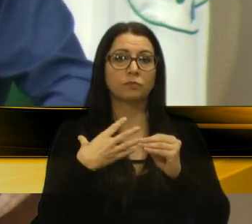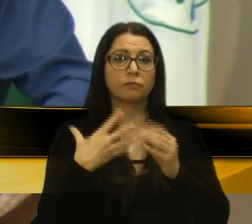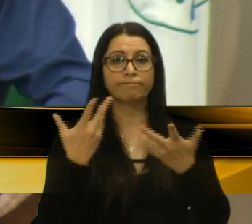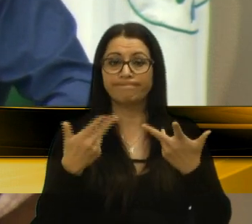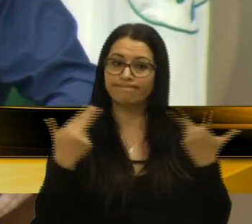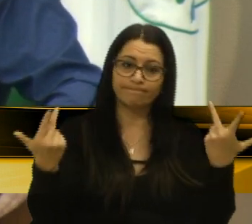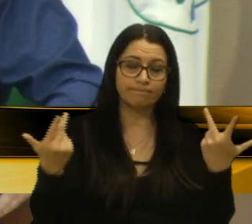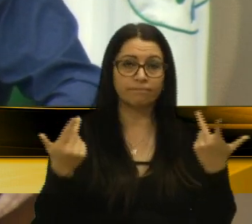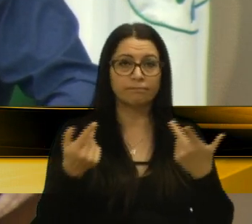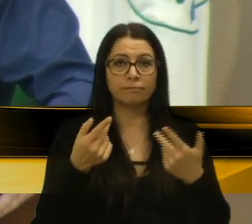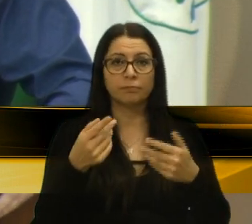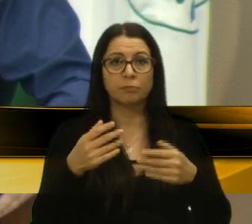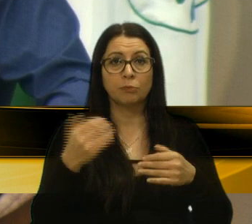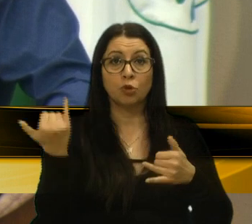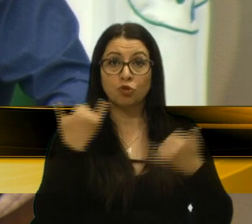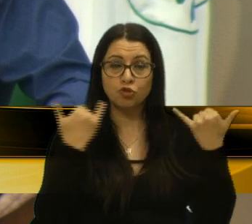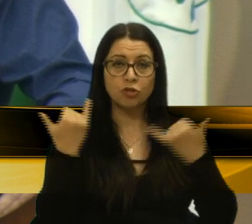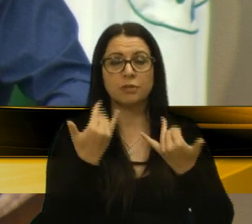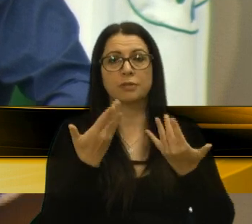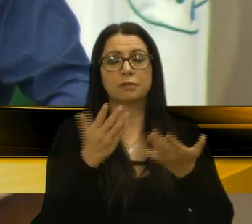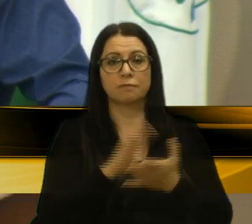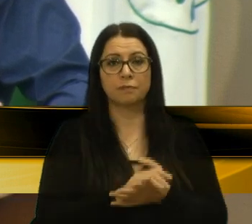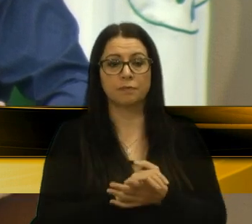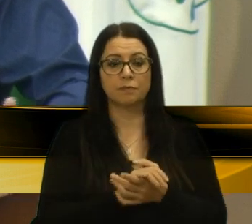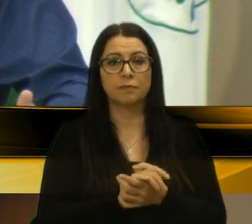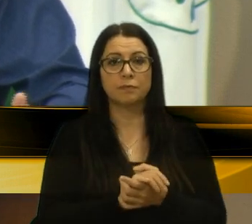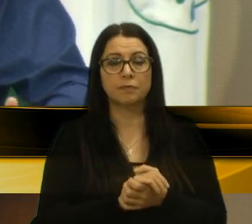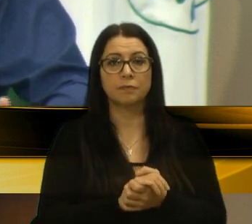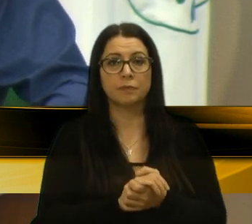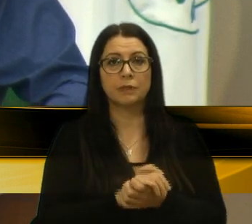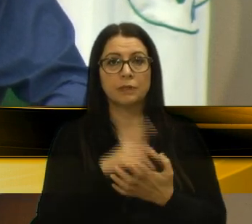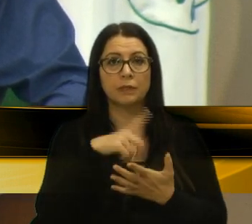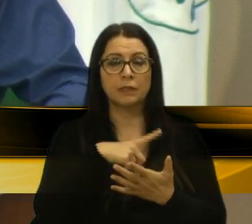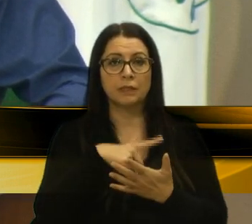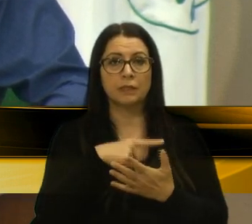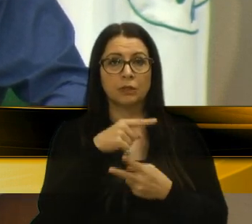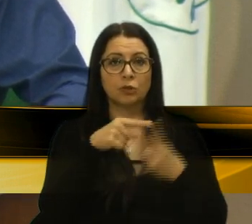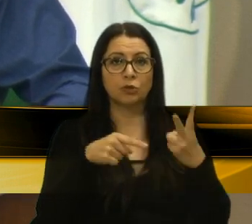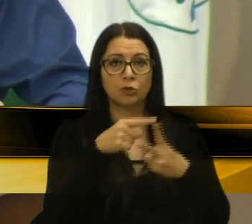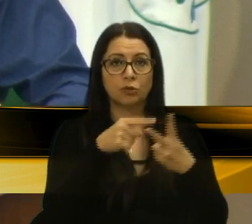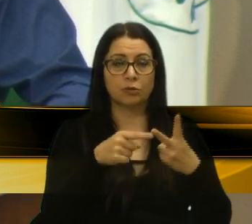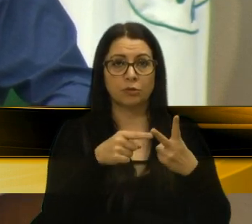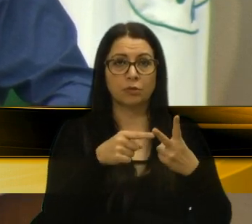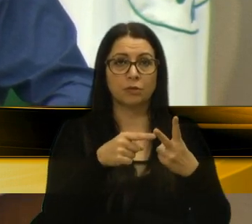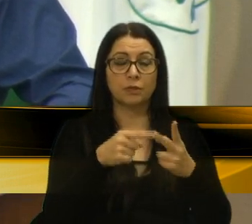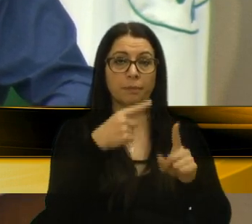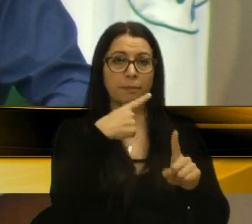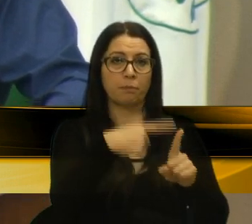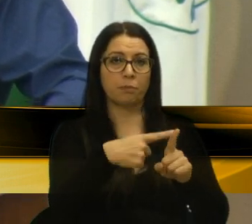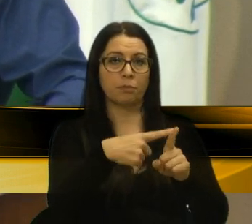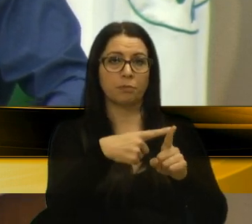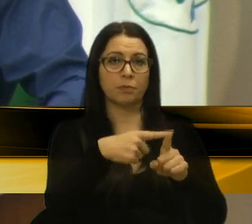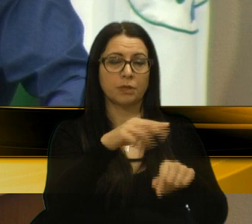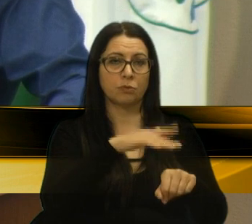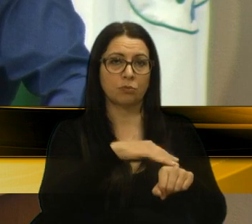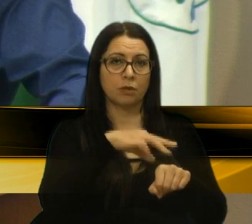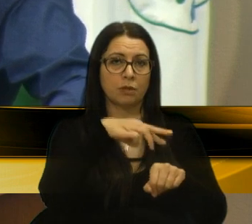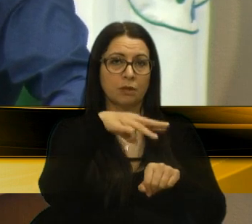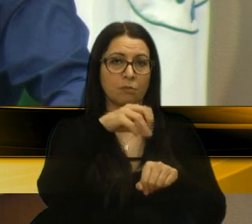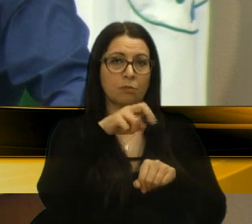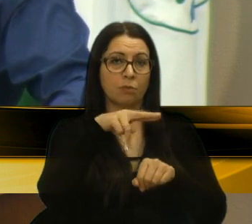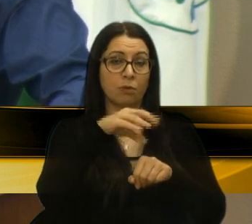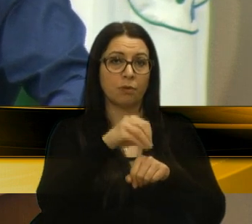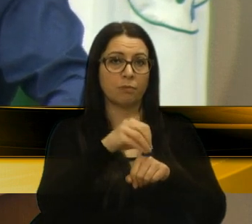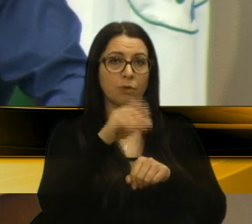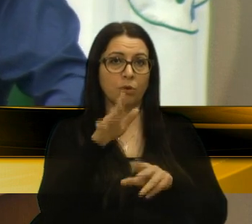de água fria. Uma notícia de que existem 2 casos positivos de mormo, agora